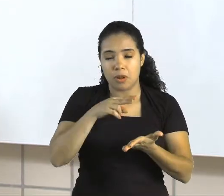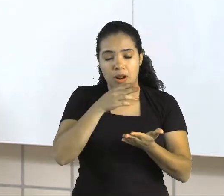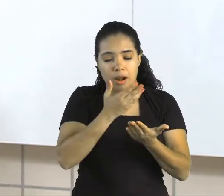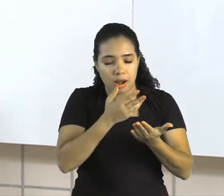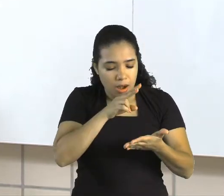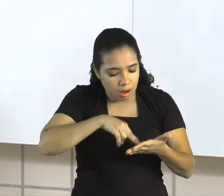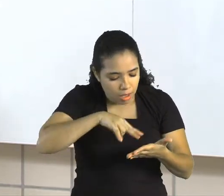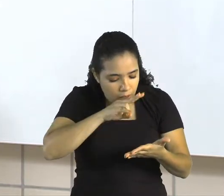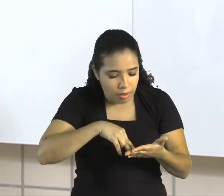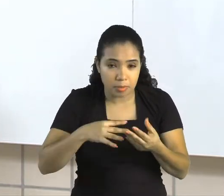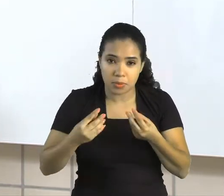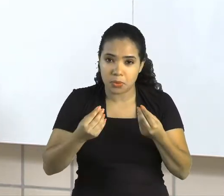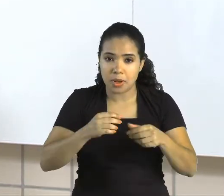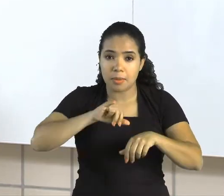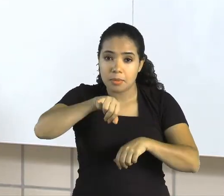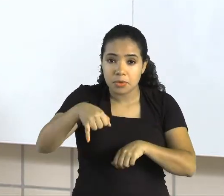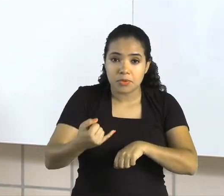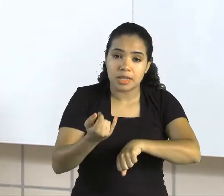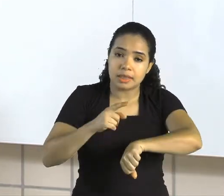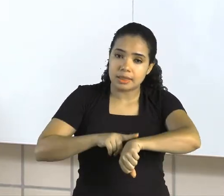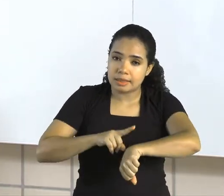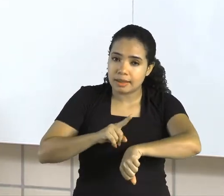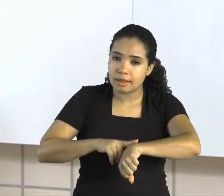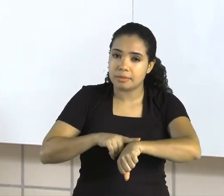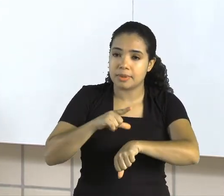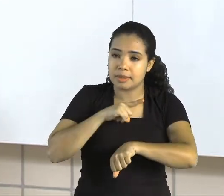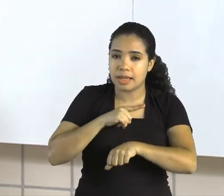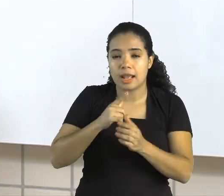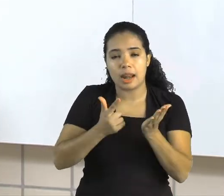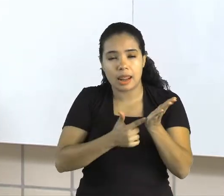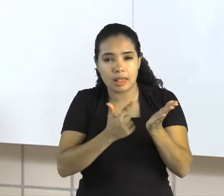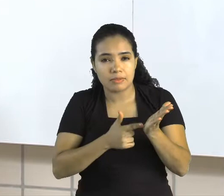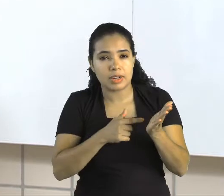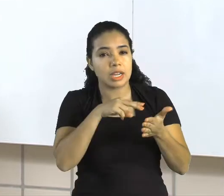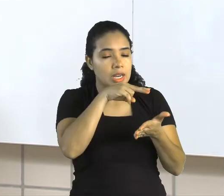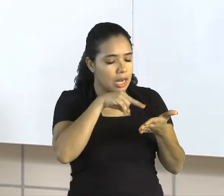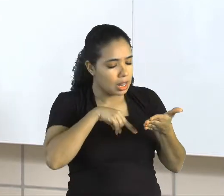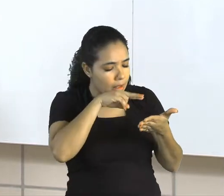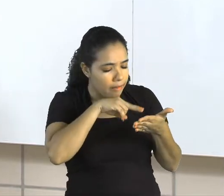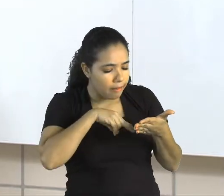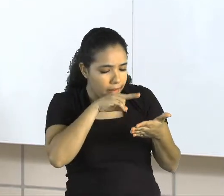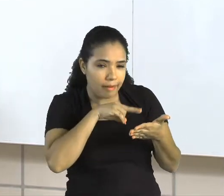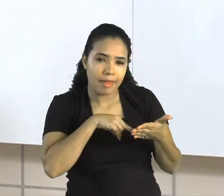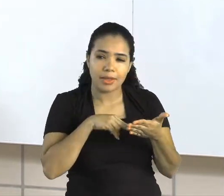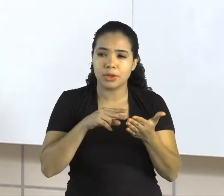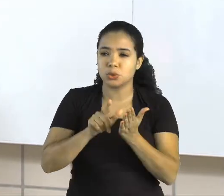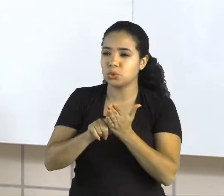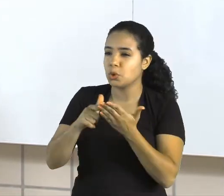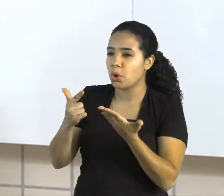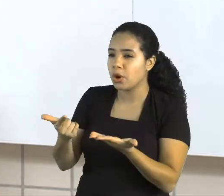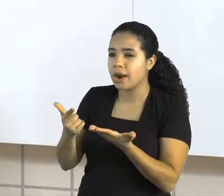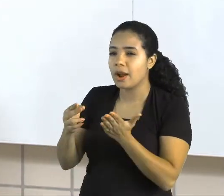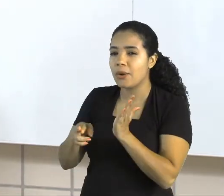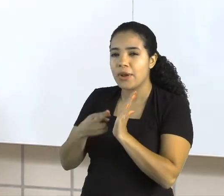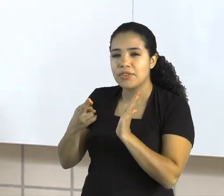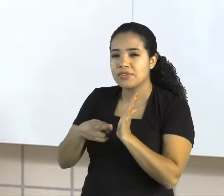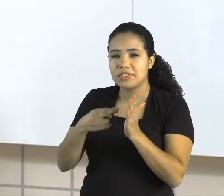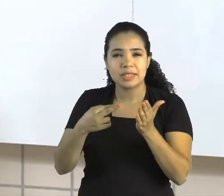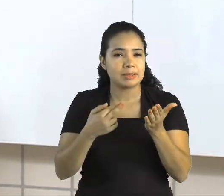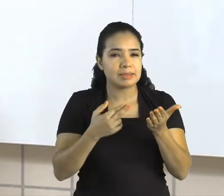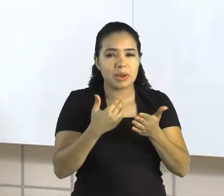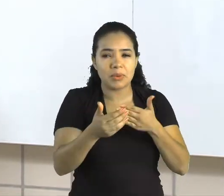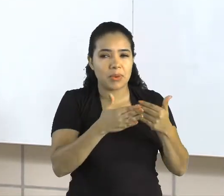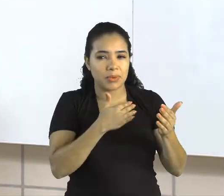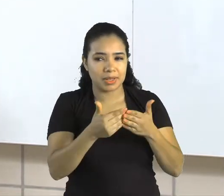bastante, aproveite o tempinho que vocês têm vago, pegue um livrinho, leia, ou um jornal, uma revista, um gibi, porque através